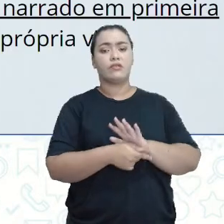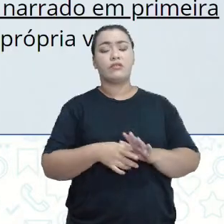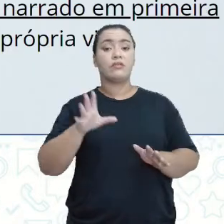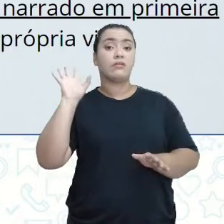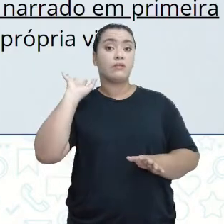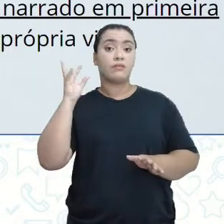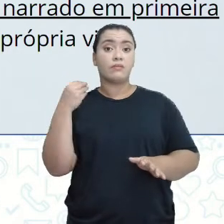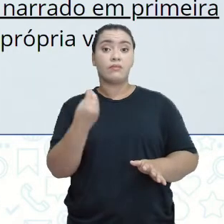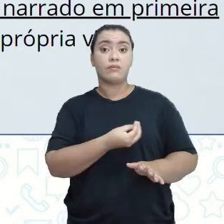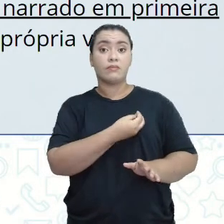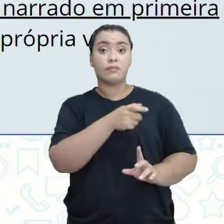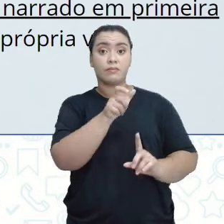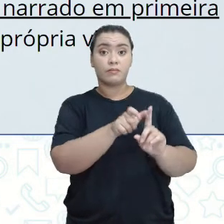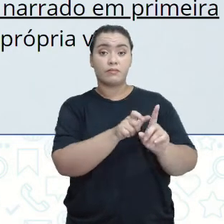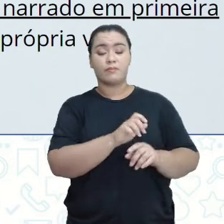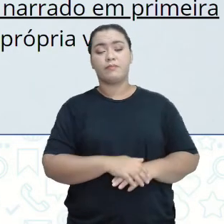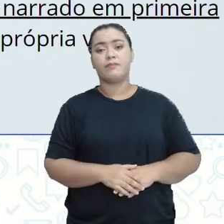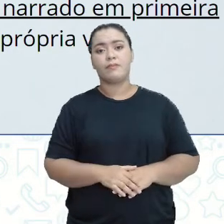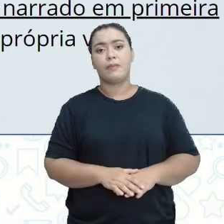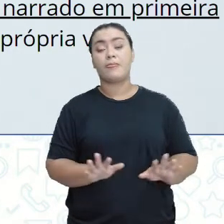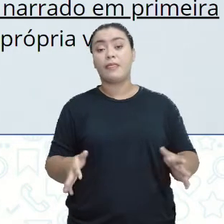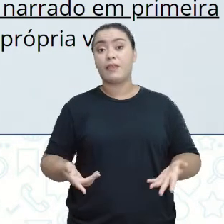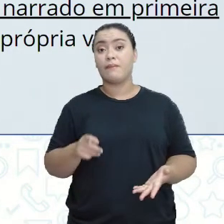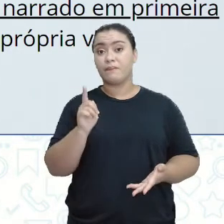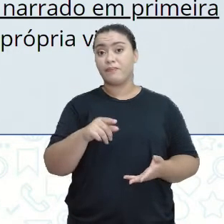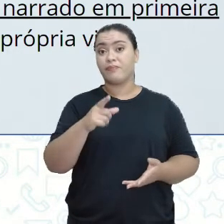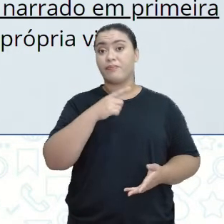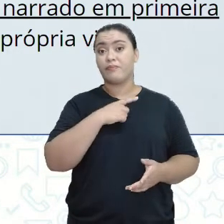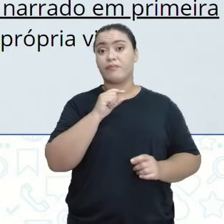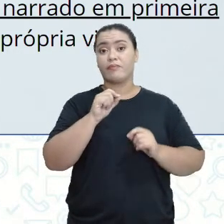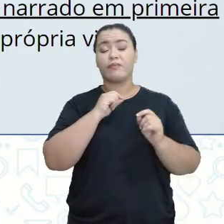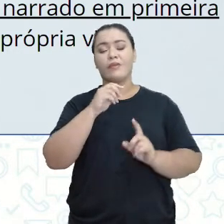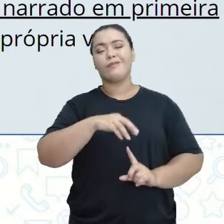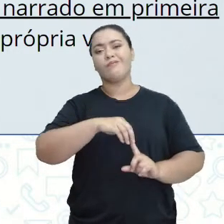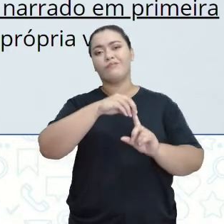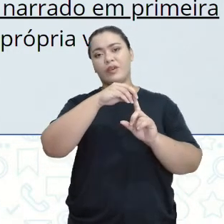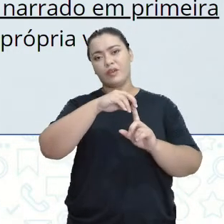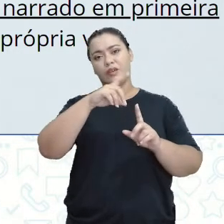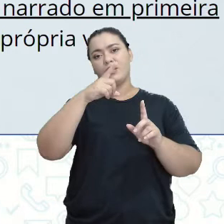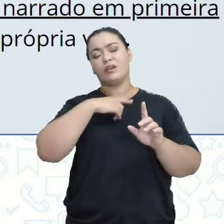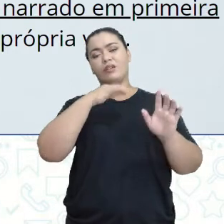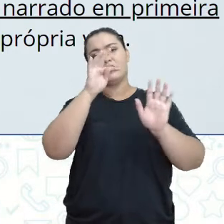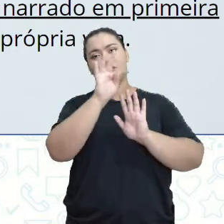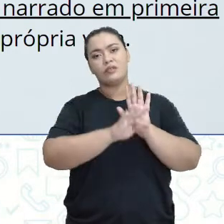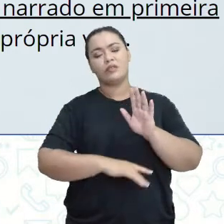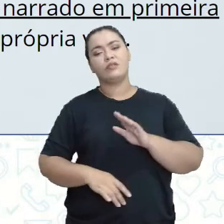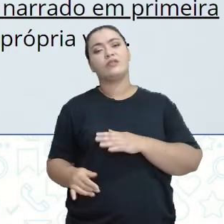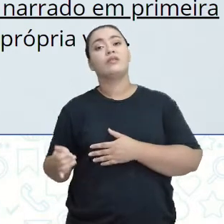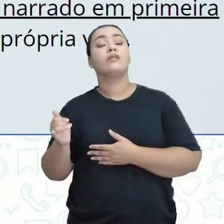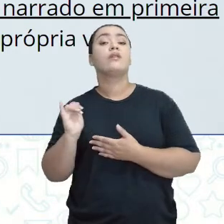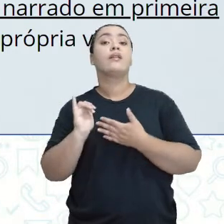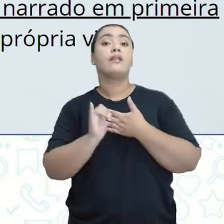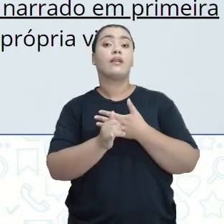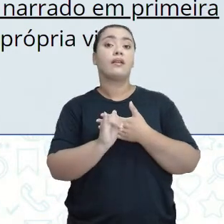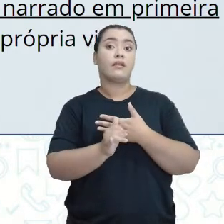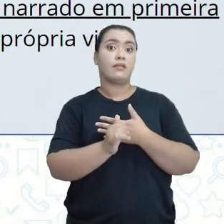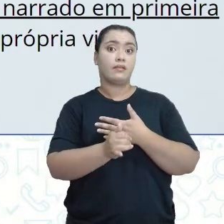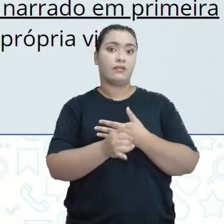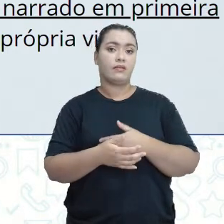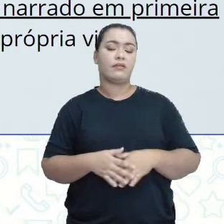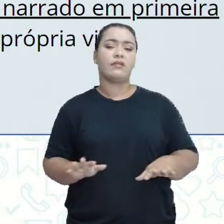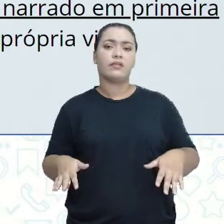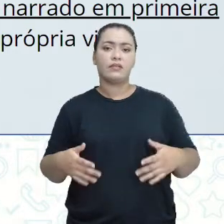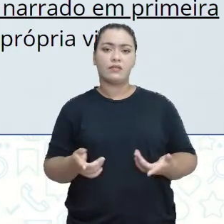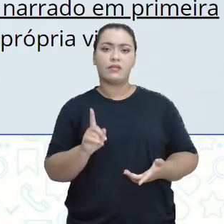trabalhar. A biografia, ele apresenta uma predominância textual narrativa. O que isso quer dizer? Quer dizer que ele